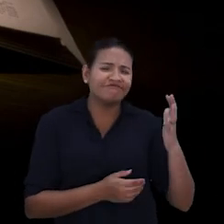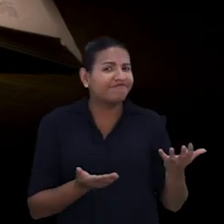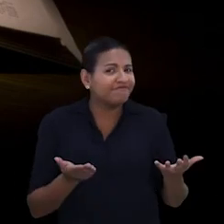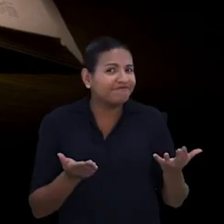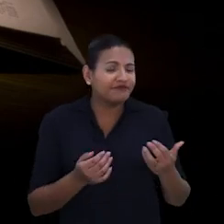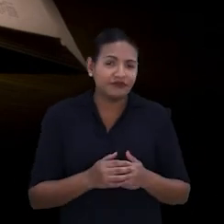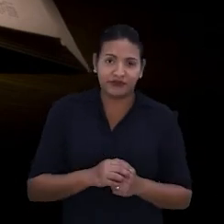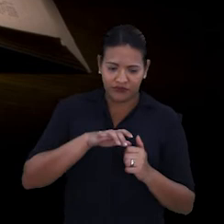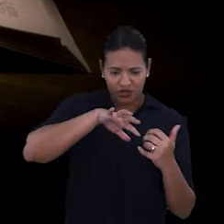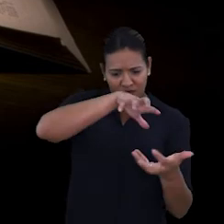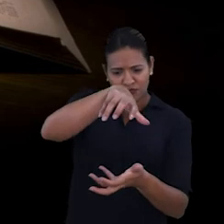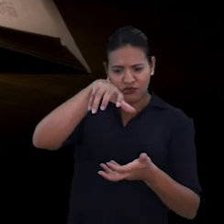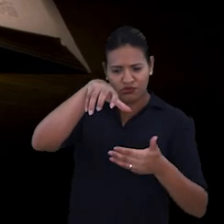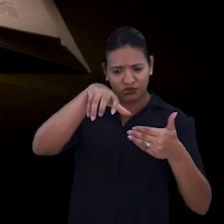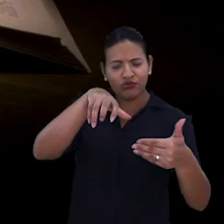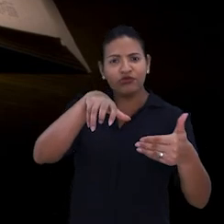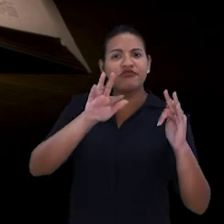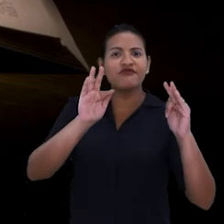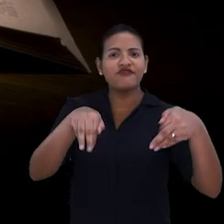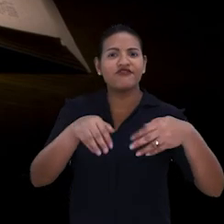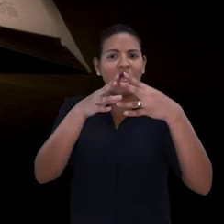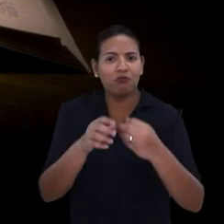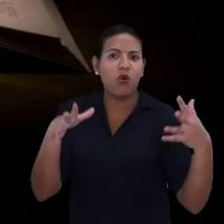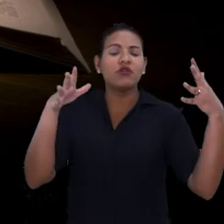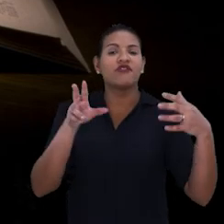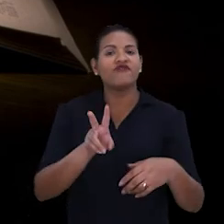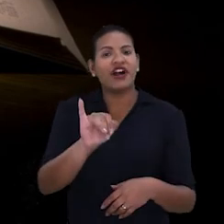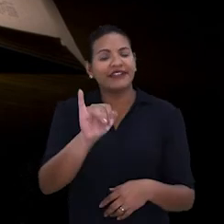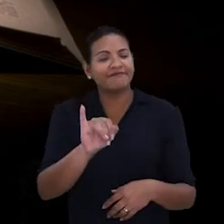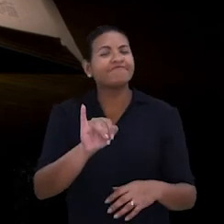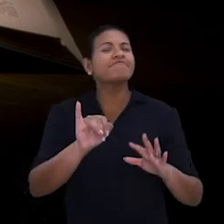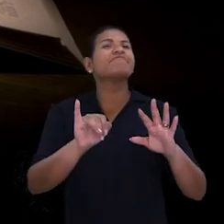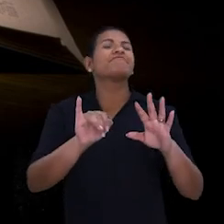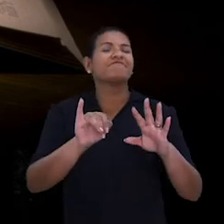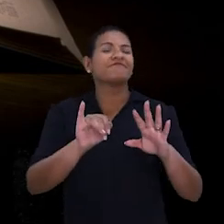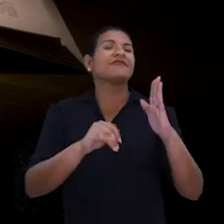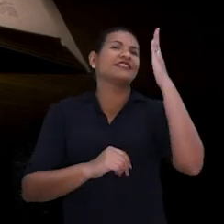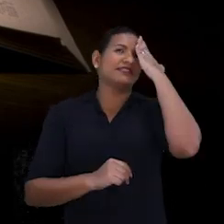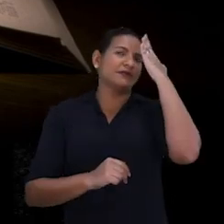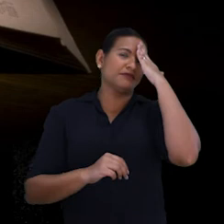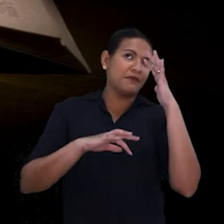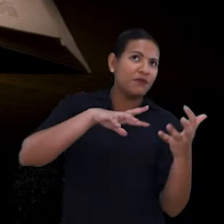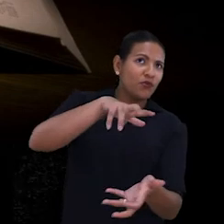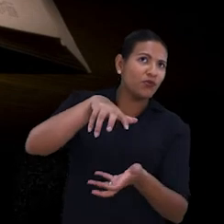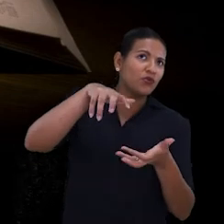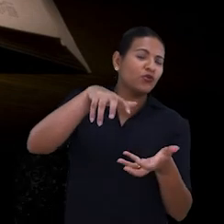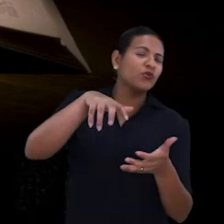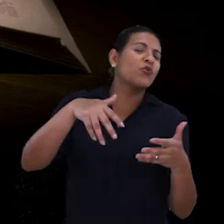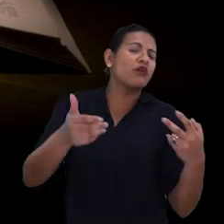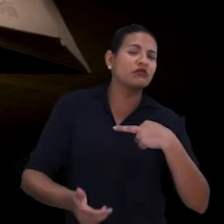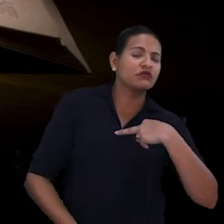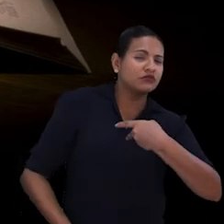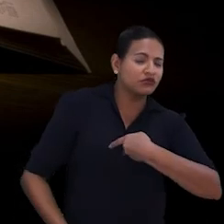O mundo vai acabar. E certamente saberemos qual era o seu verdadeiro sentido. Se valeu a pena